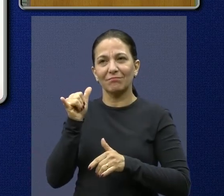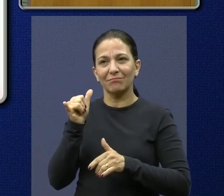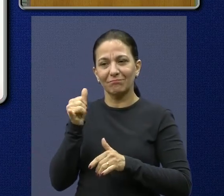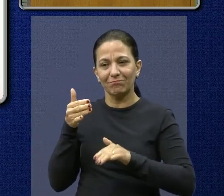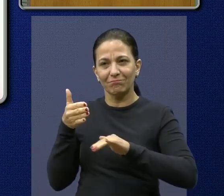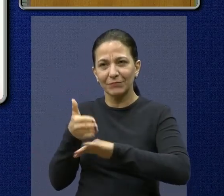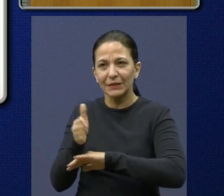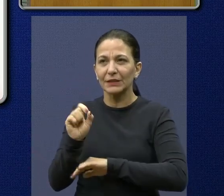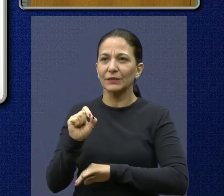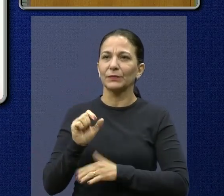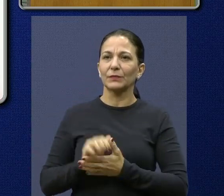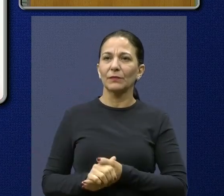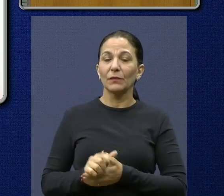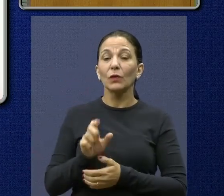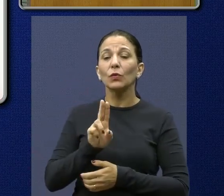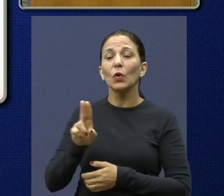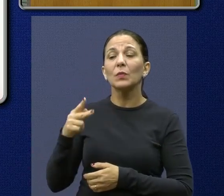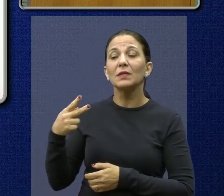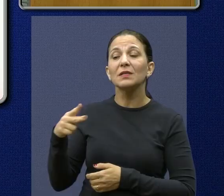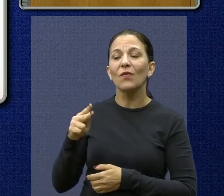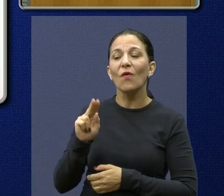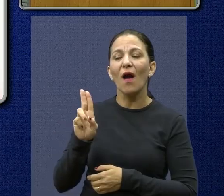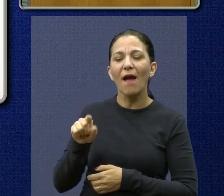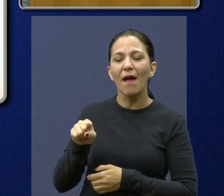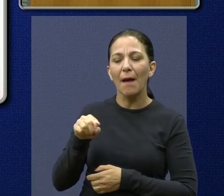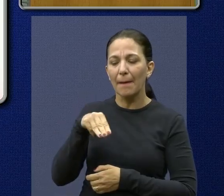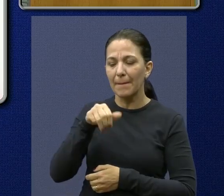Com que eu estou falando mesmo? Desculpa. Marcelo,